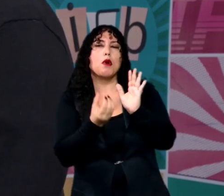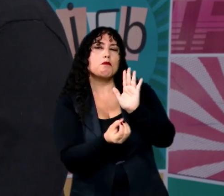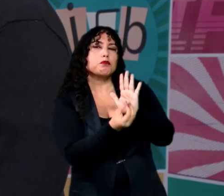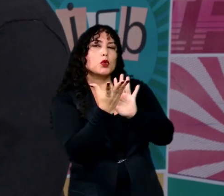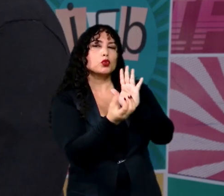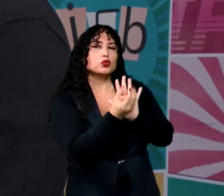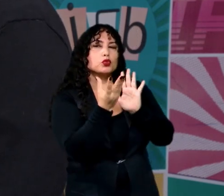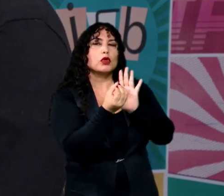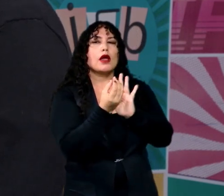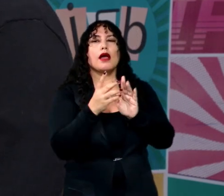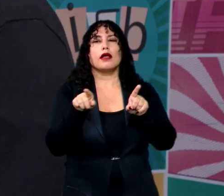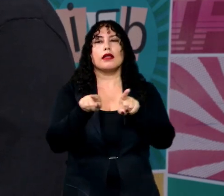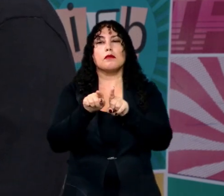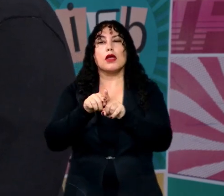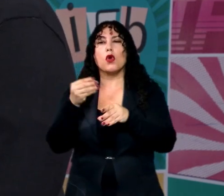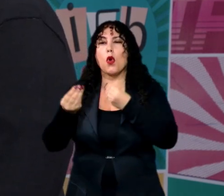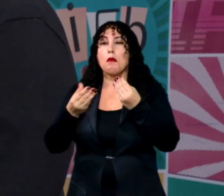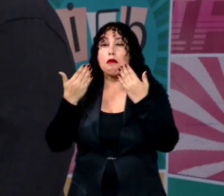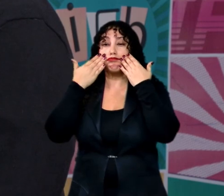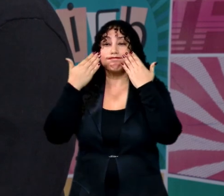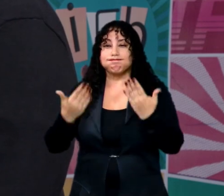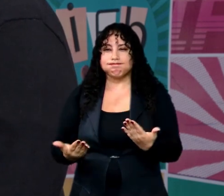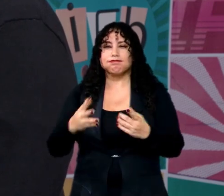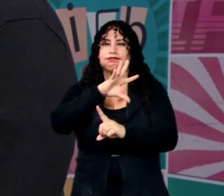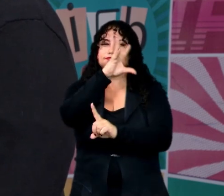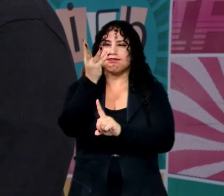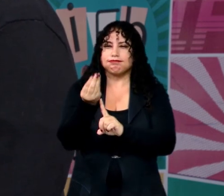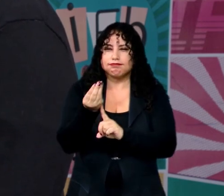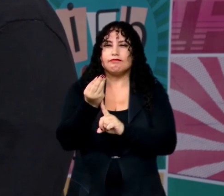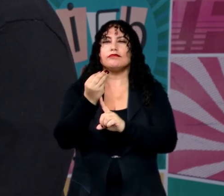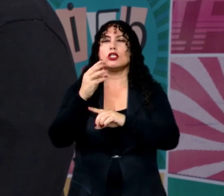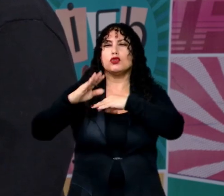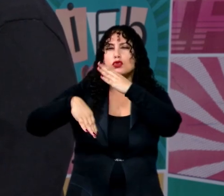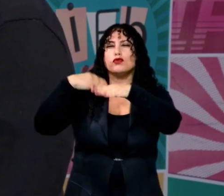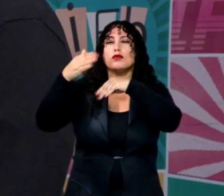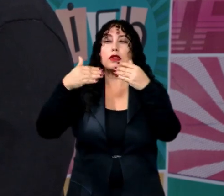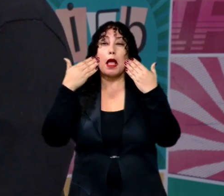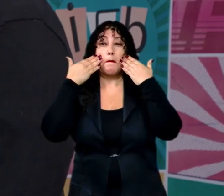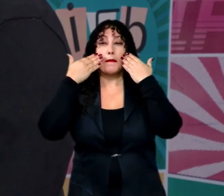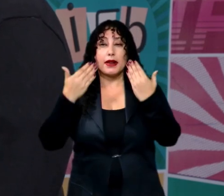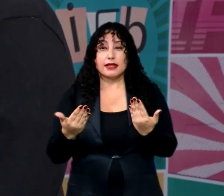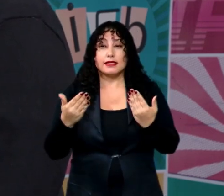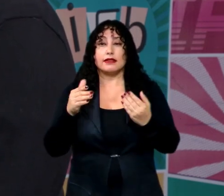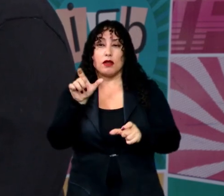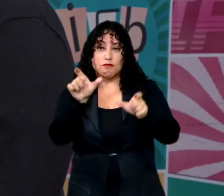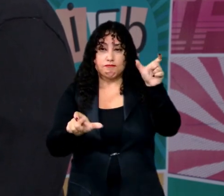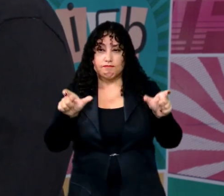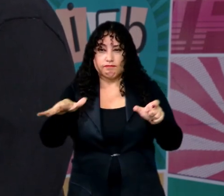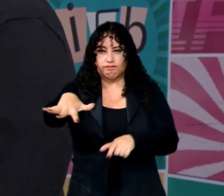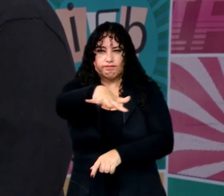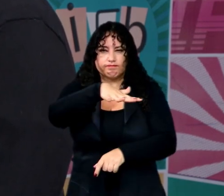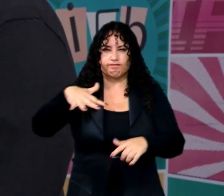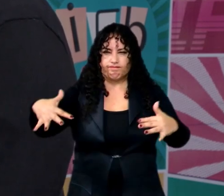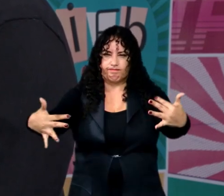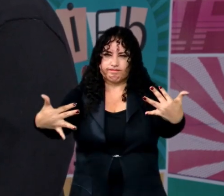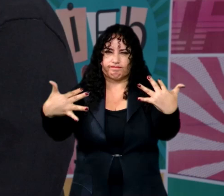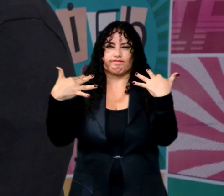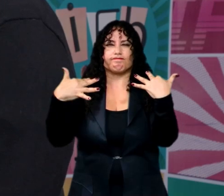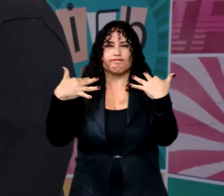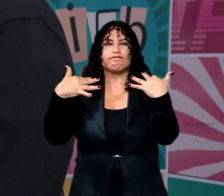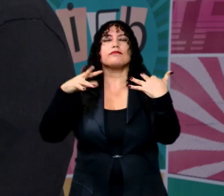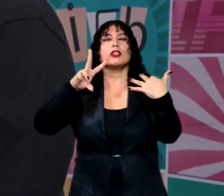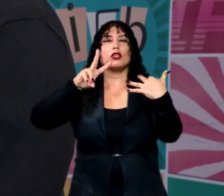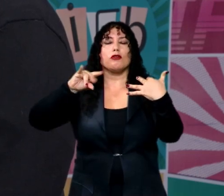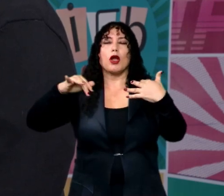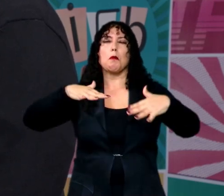criada, como as obras artísticas são desenvolvidas para ser apresentadas ao público. Então, isso vai